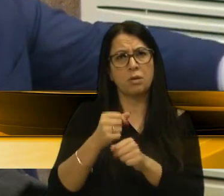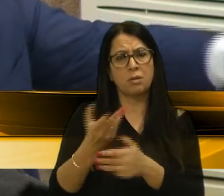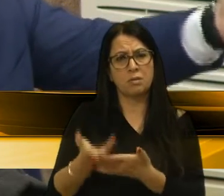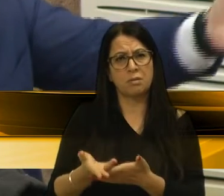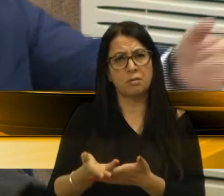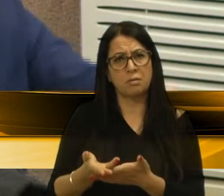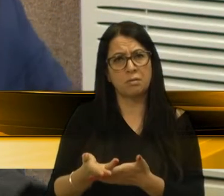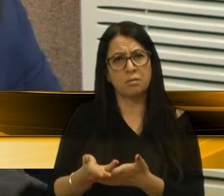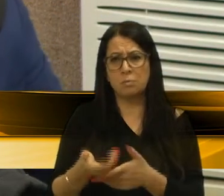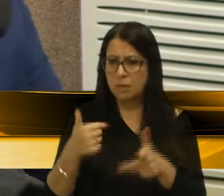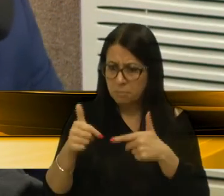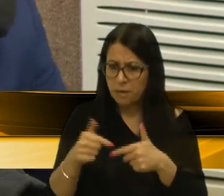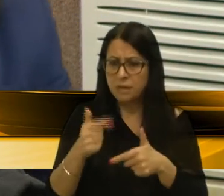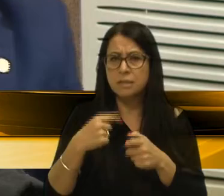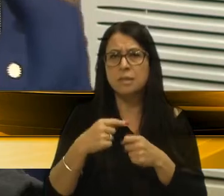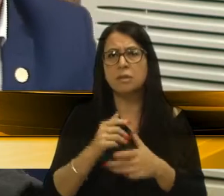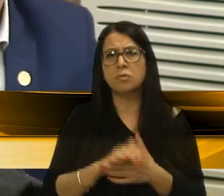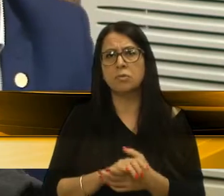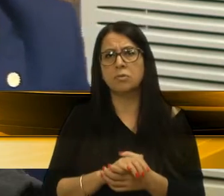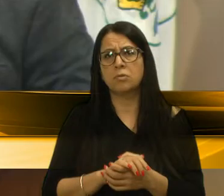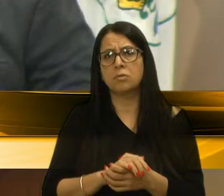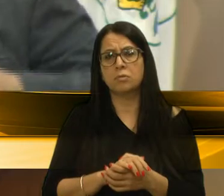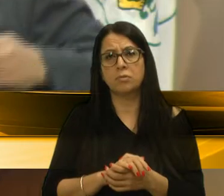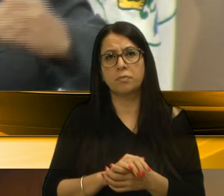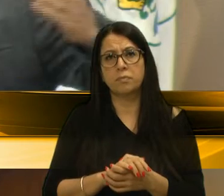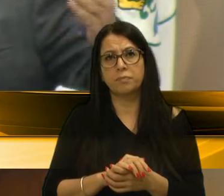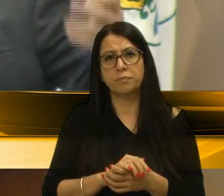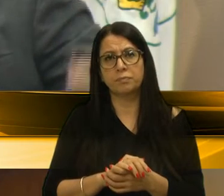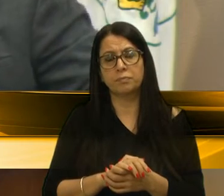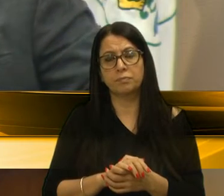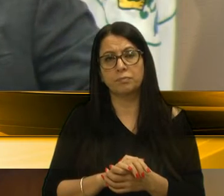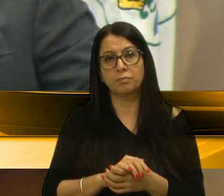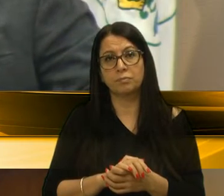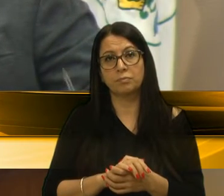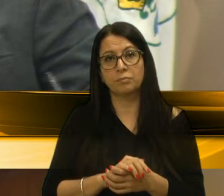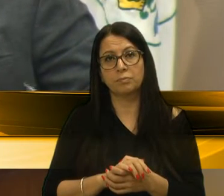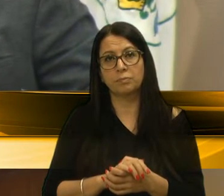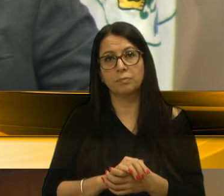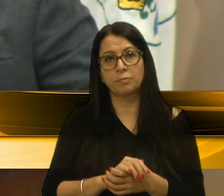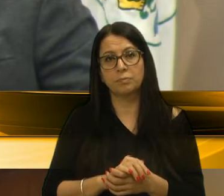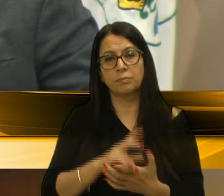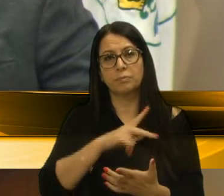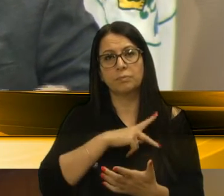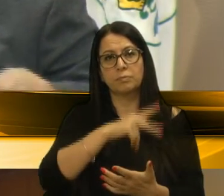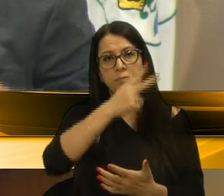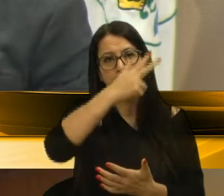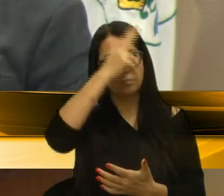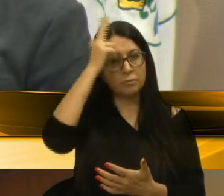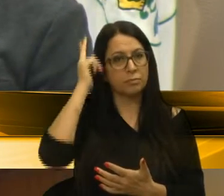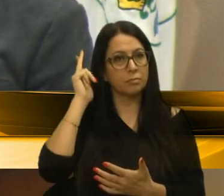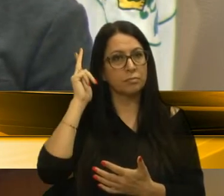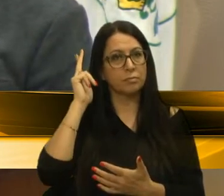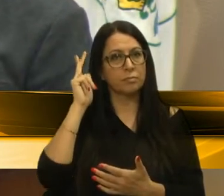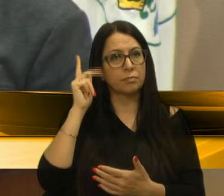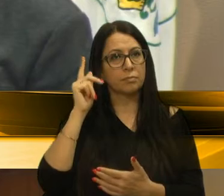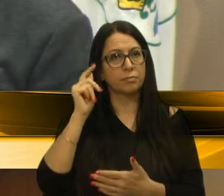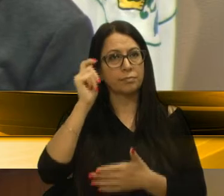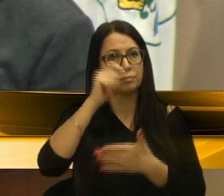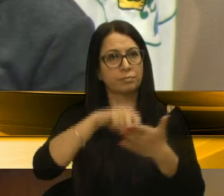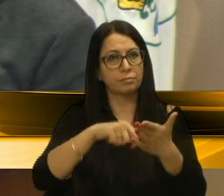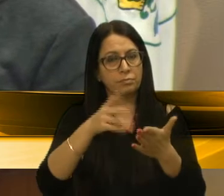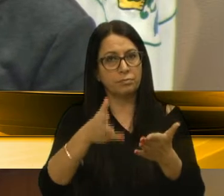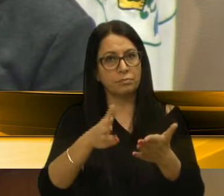vamos trabalhar cidade o prefeito 1 o presidente que assina é ele promulgou agora que